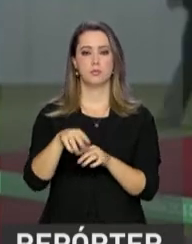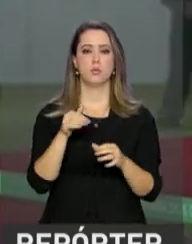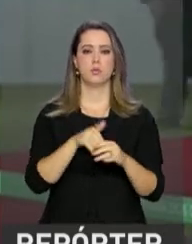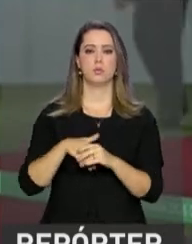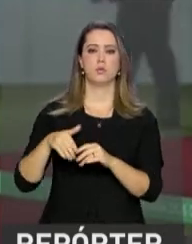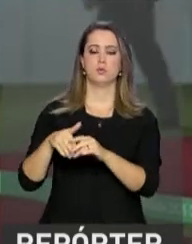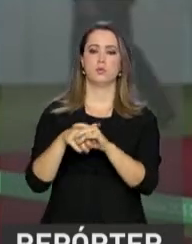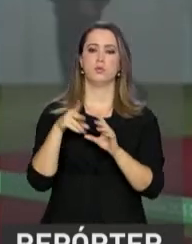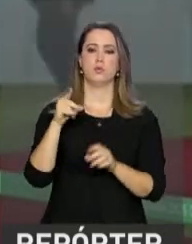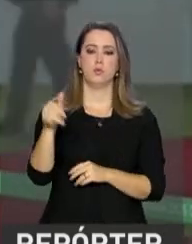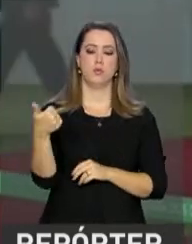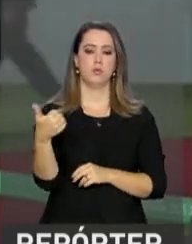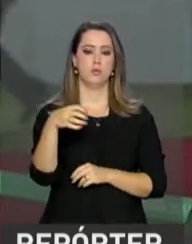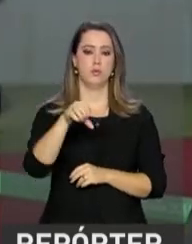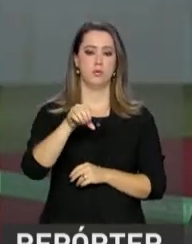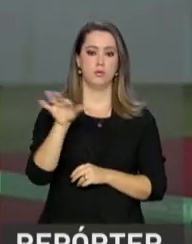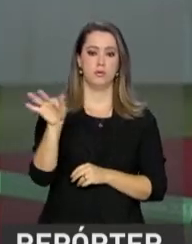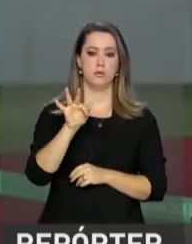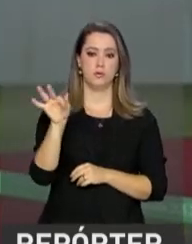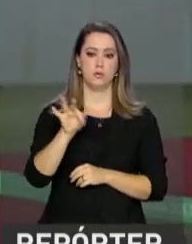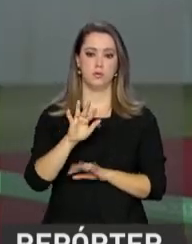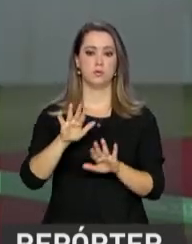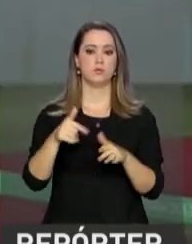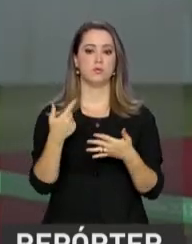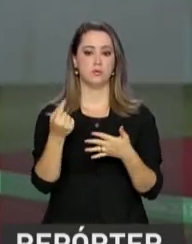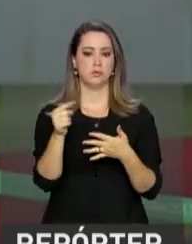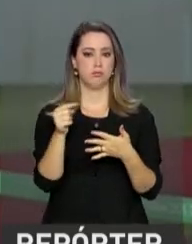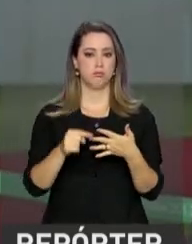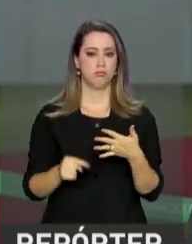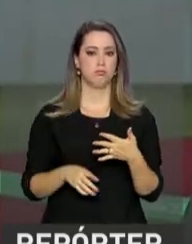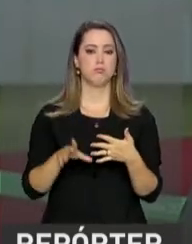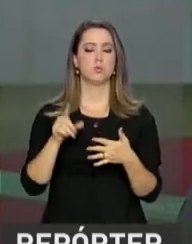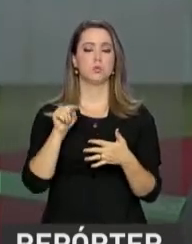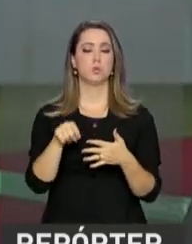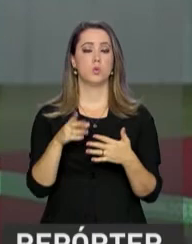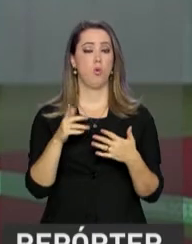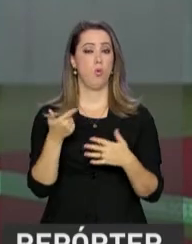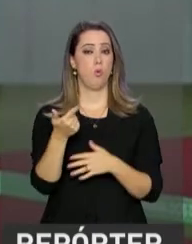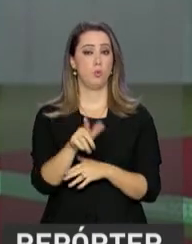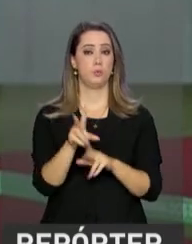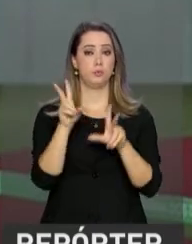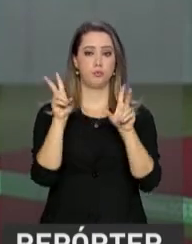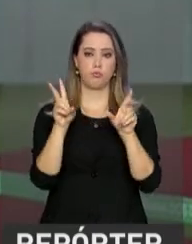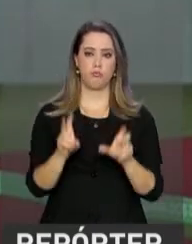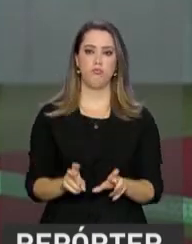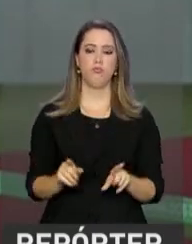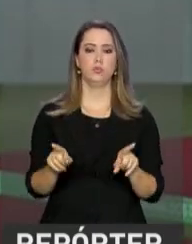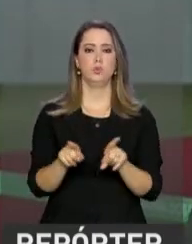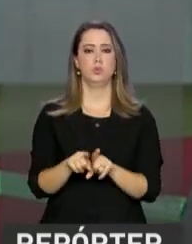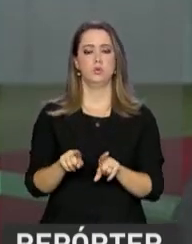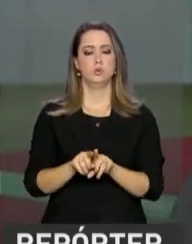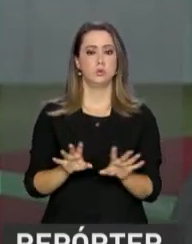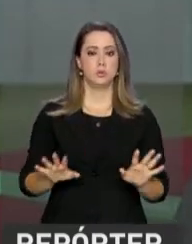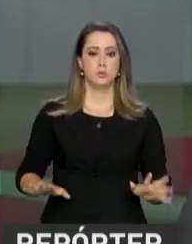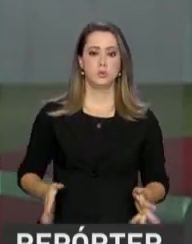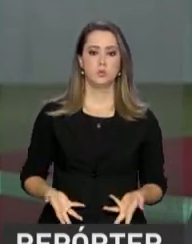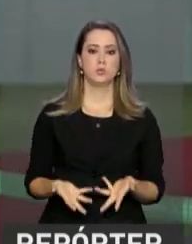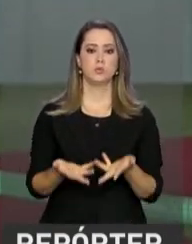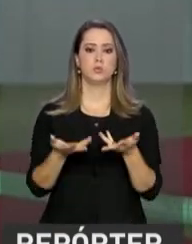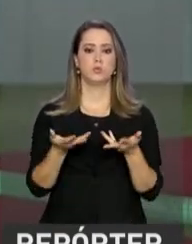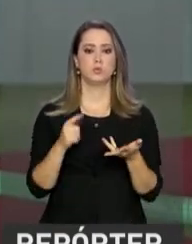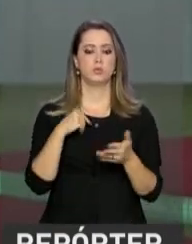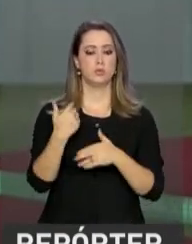para o dia 19 de fevereiro conforme o cronograma estabelecido um outro tema que também deve mobilizar bastante os